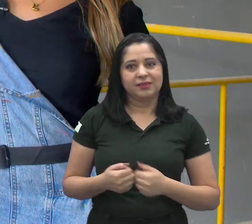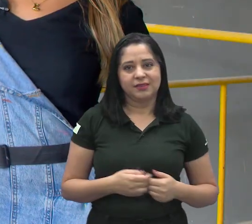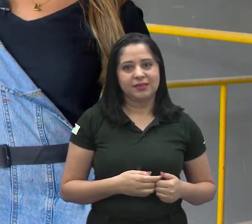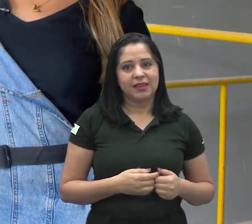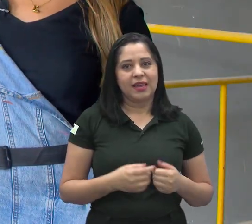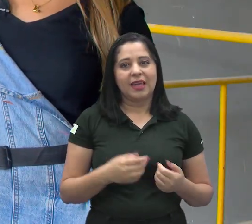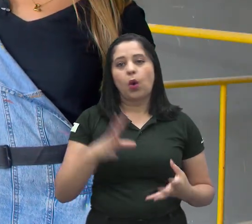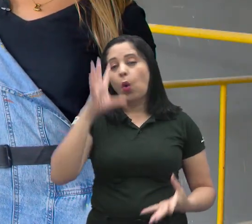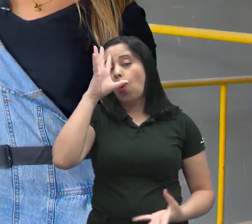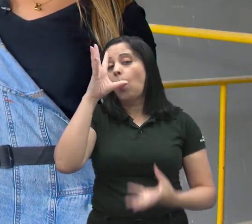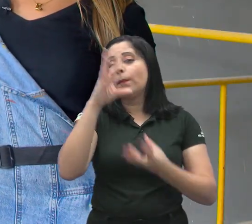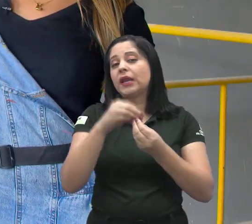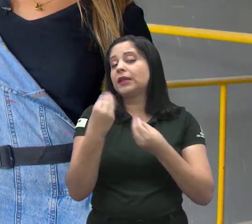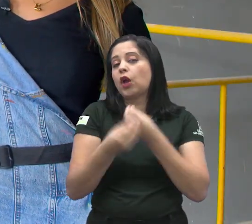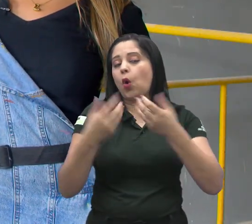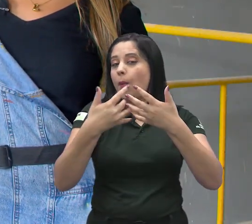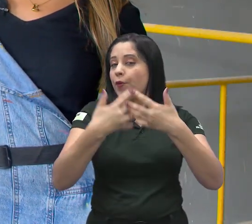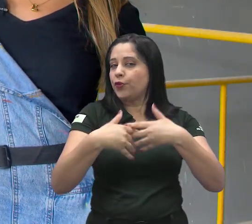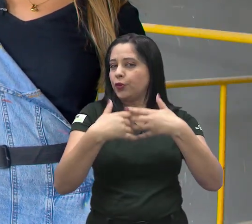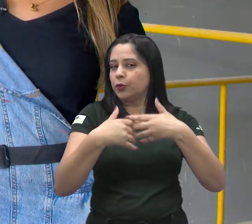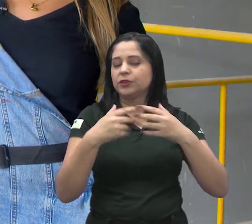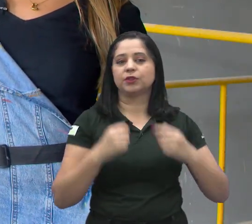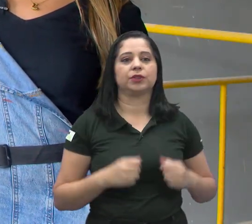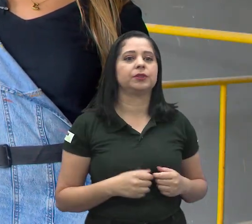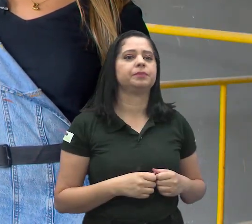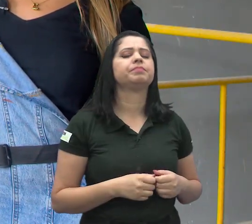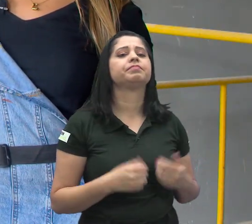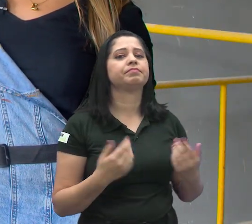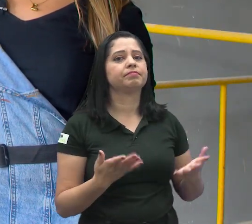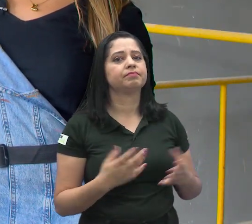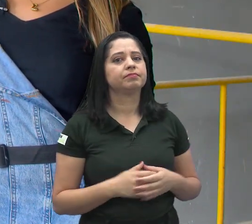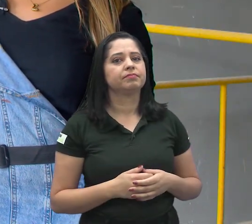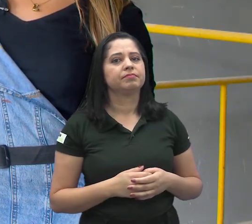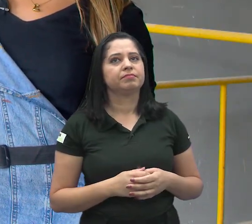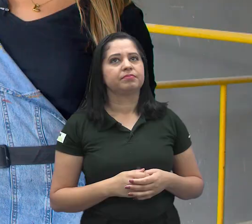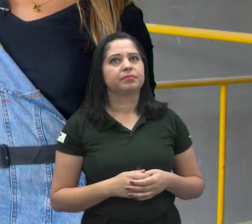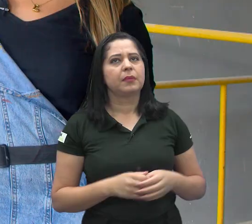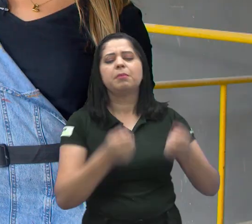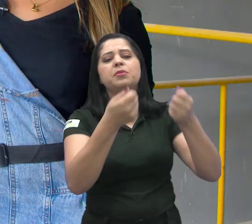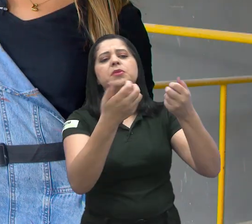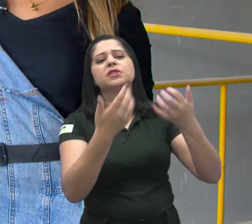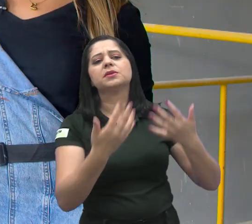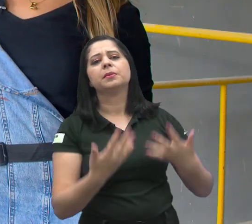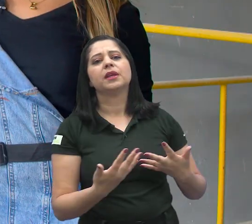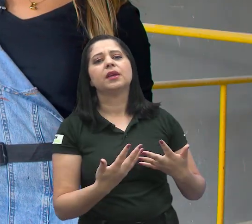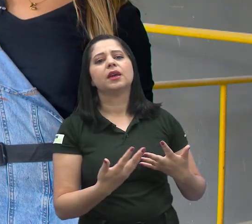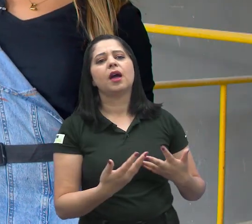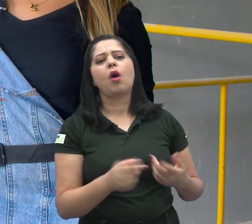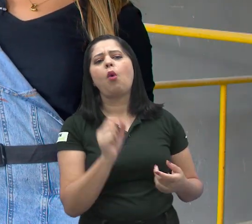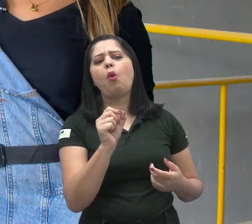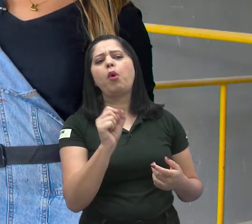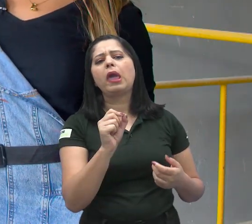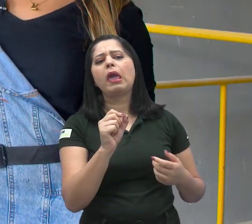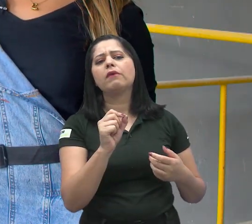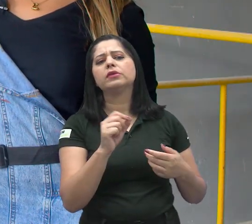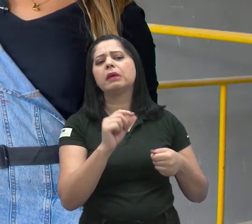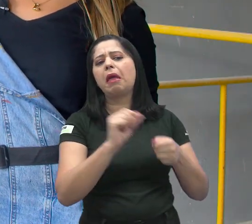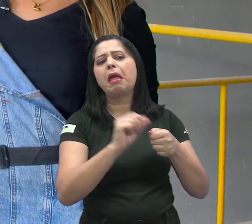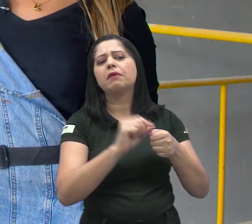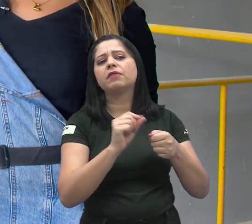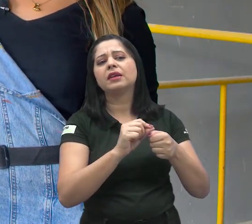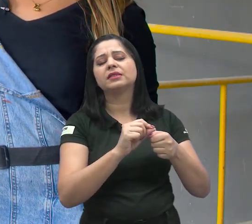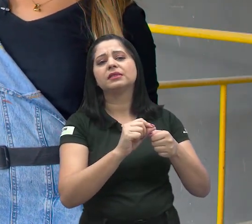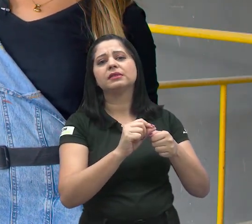como funciona, né, essa arte que você faz no muro, né, Érica? Então, explica um pouquinho, né, o que você faz para deixar